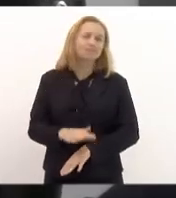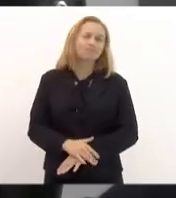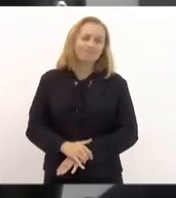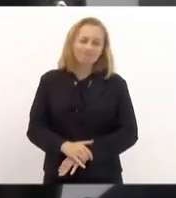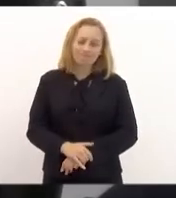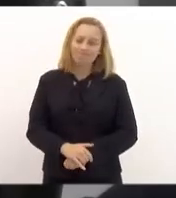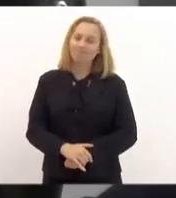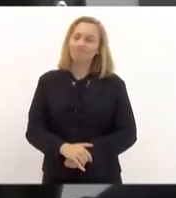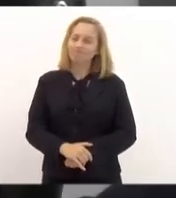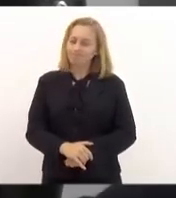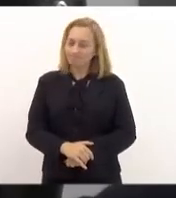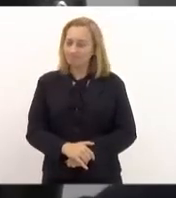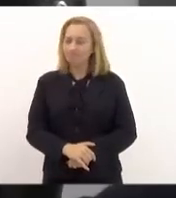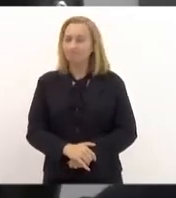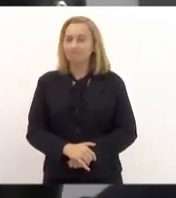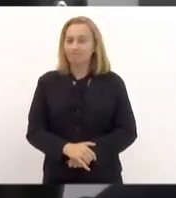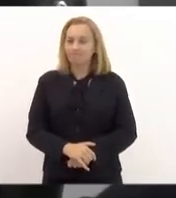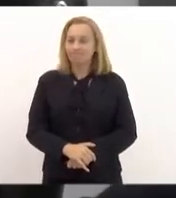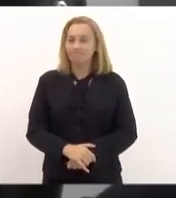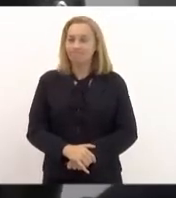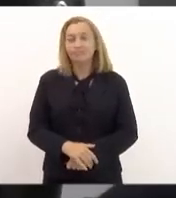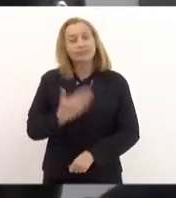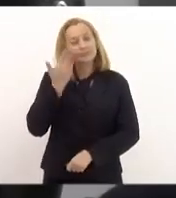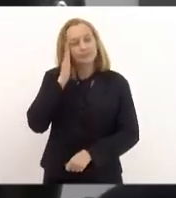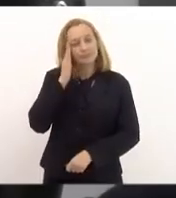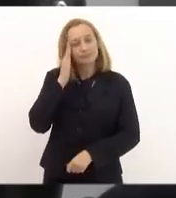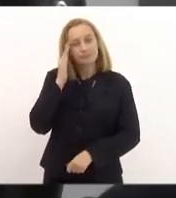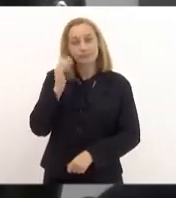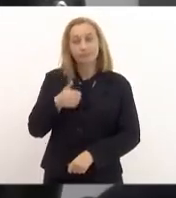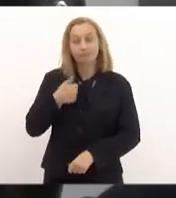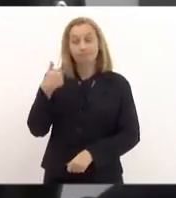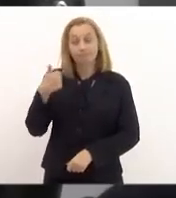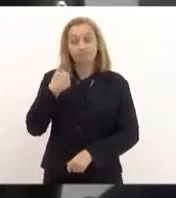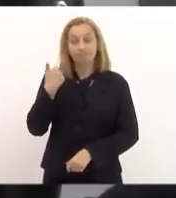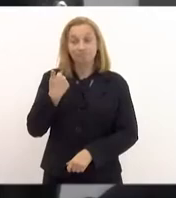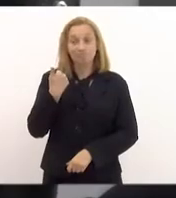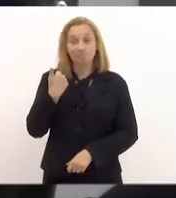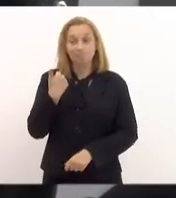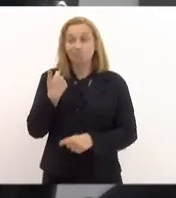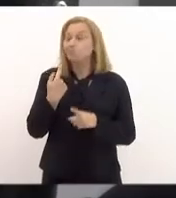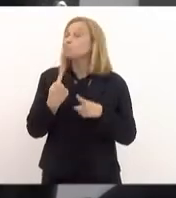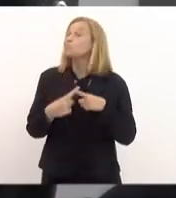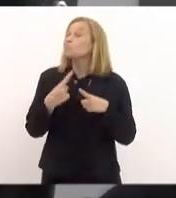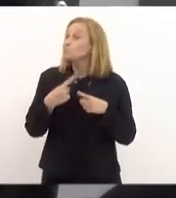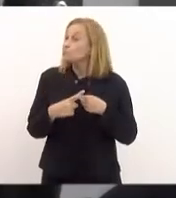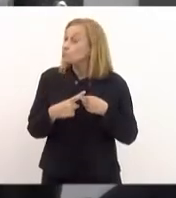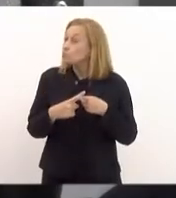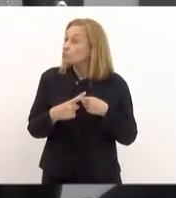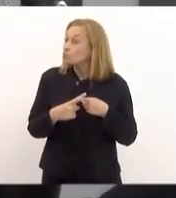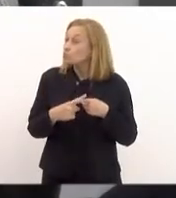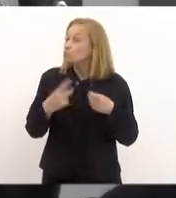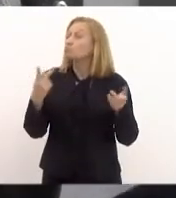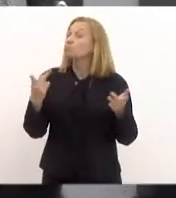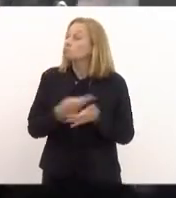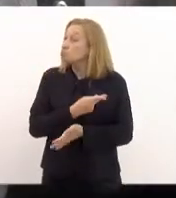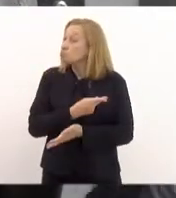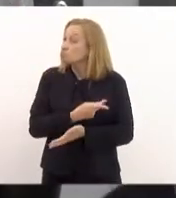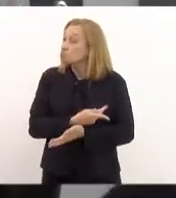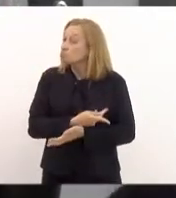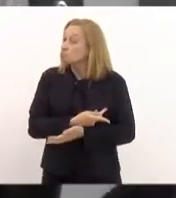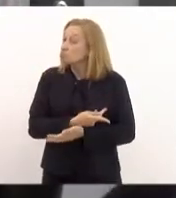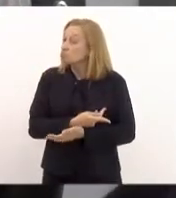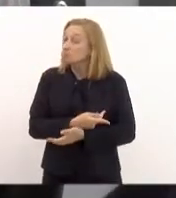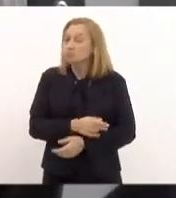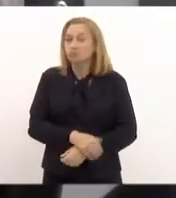né, e tentar compreender por que que isto está acontecendo,